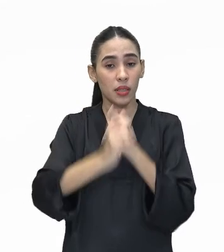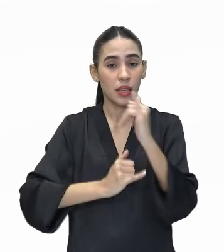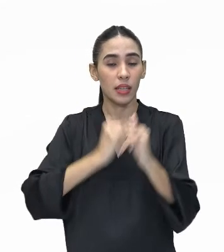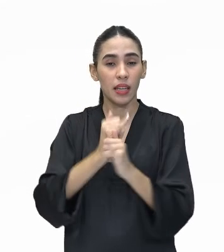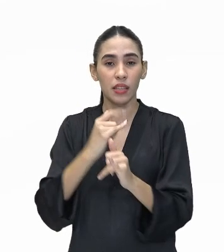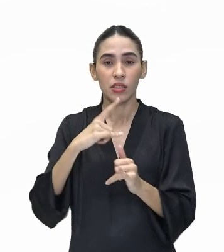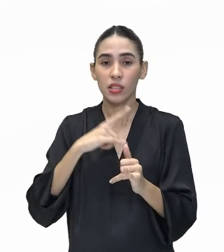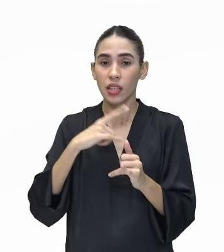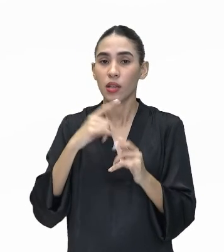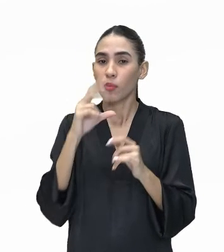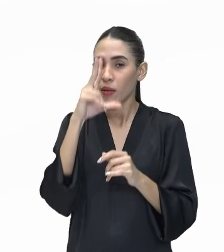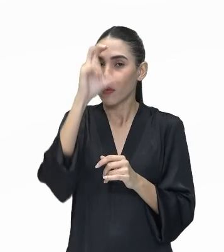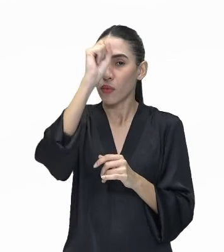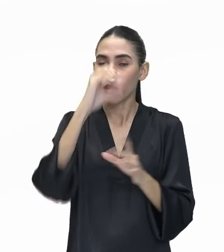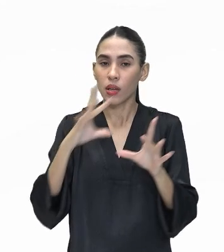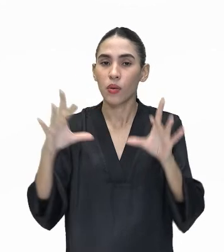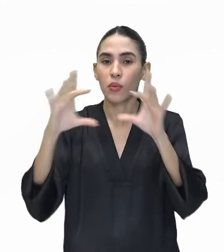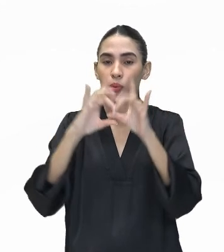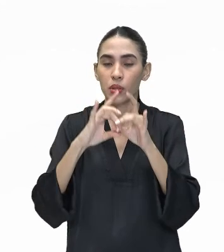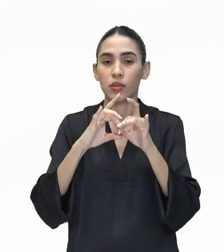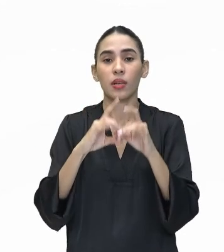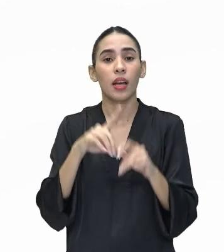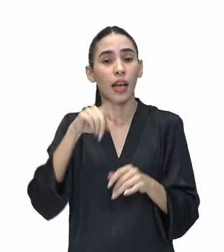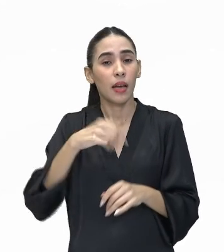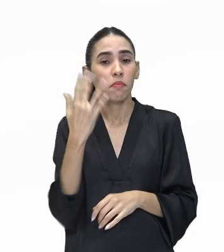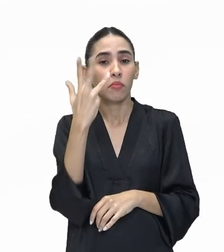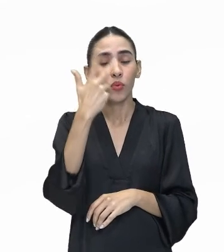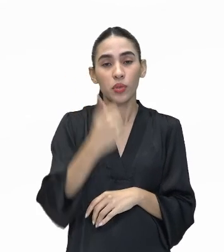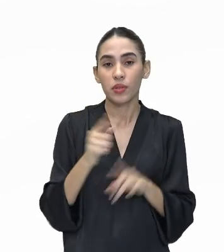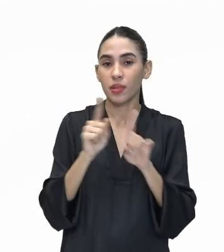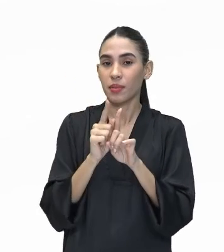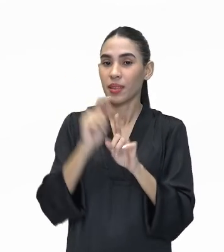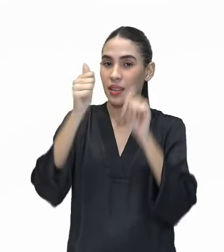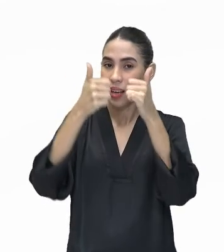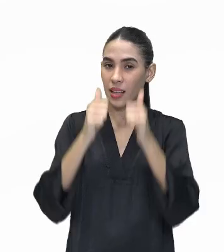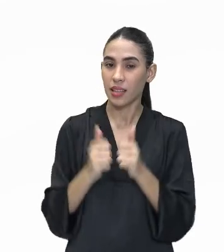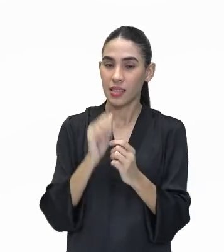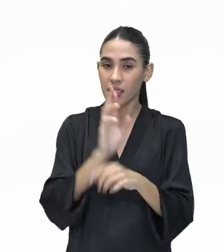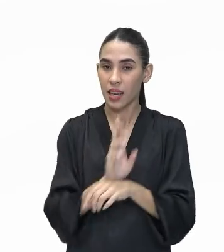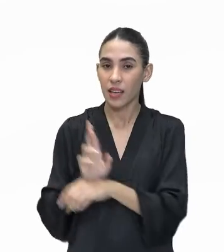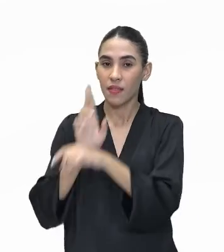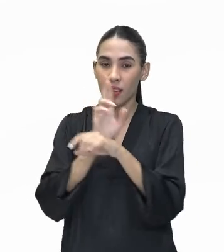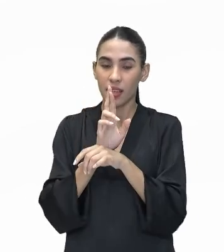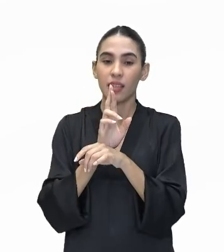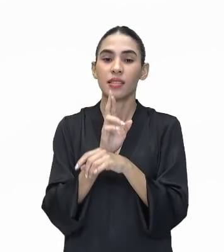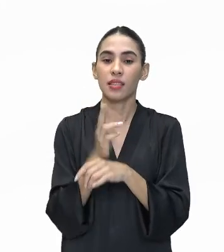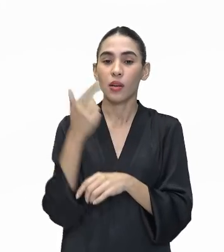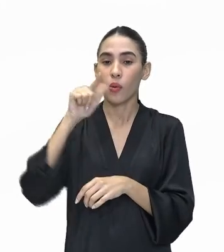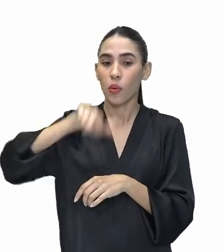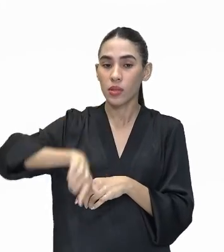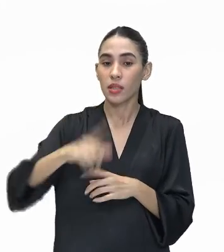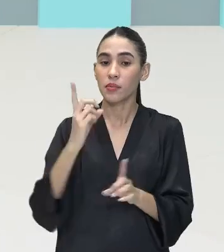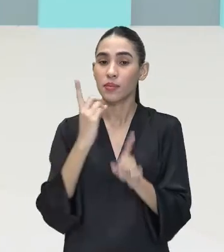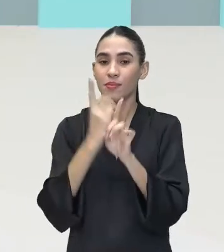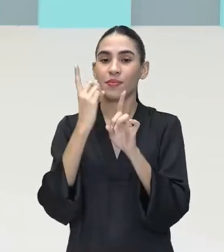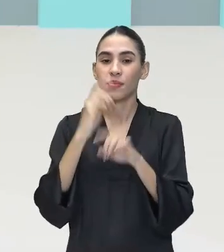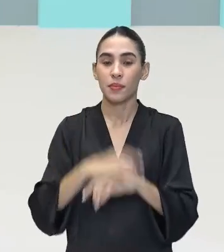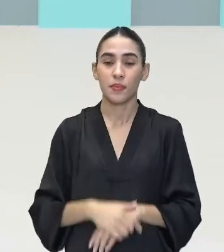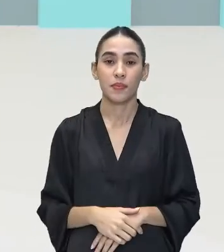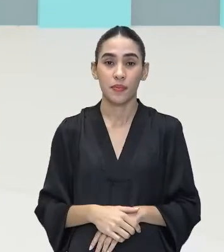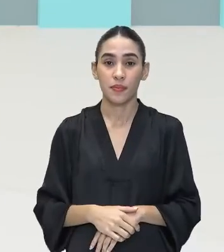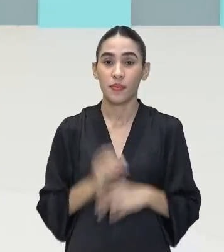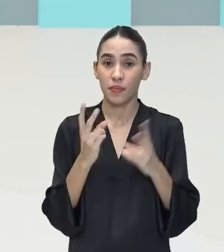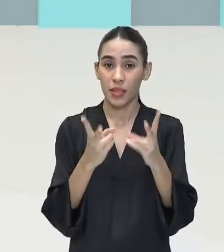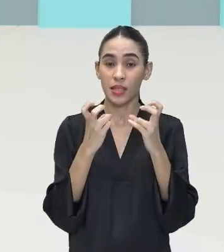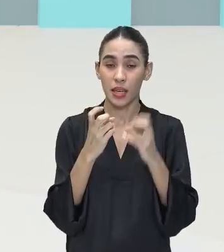poder de unir. É bonito analisar as pequenas referências que conseguimos encontrar.